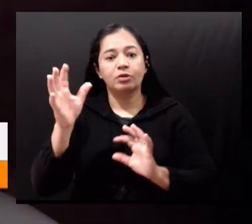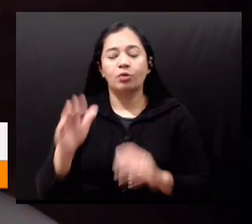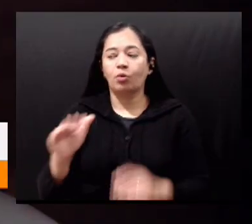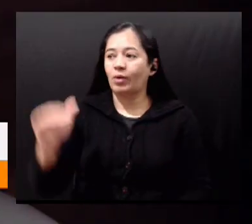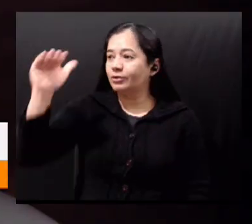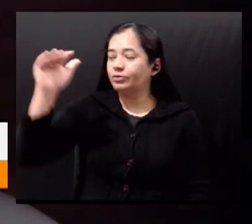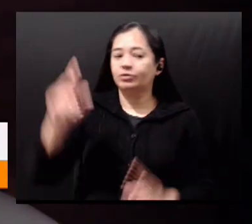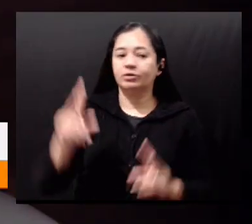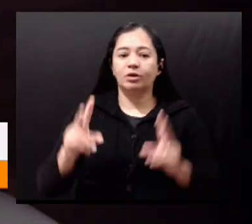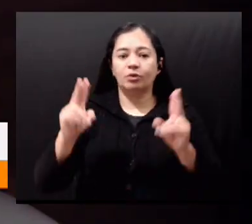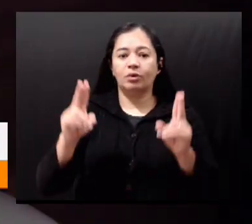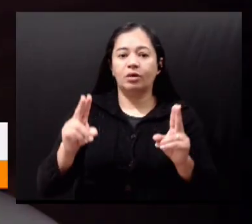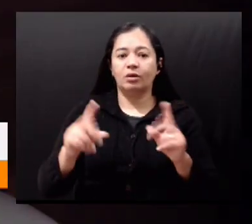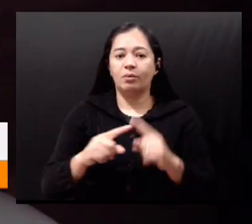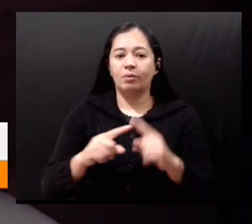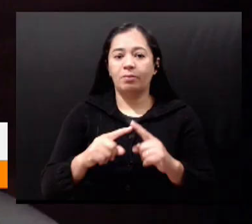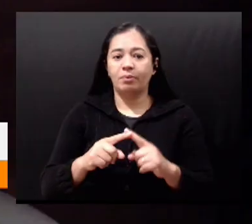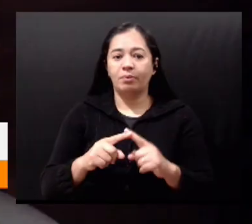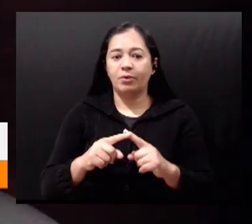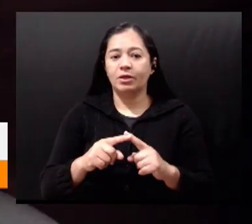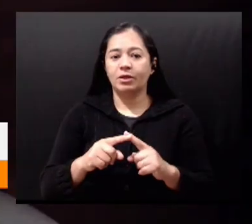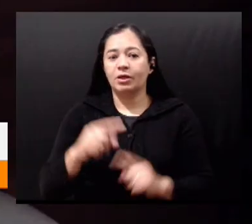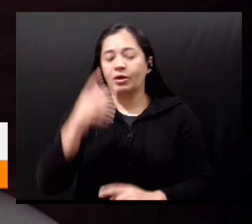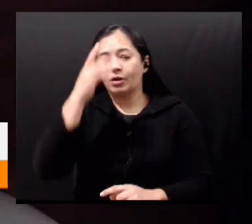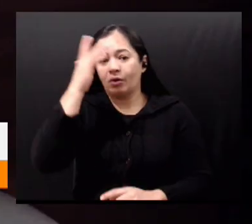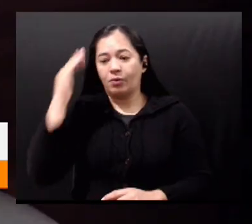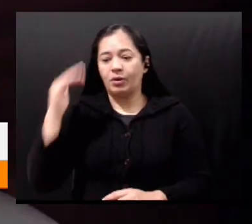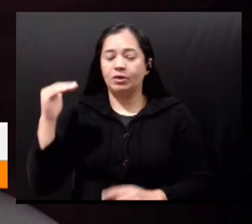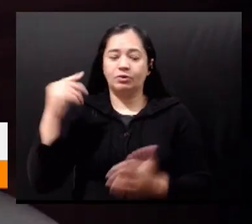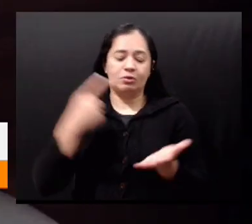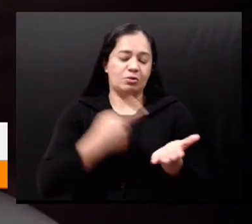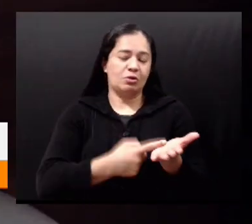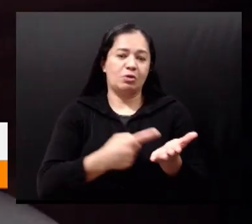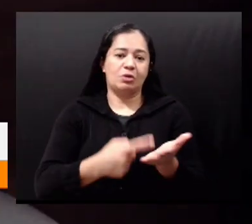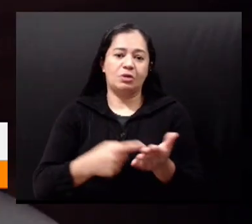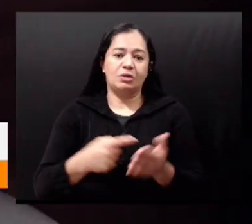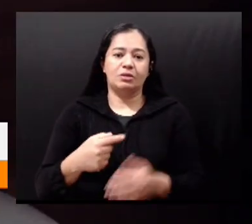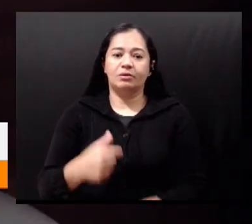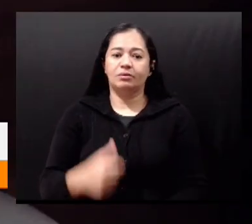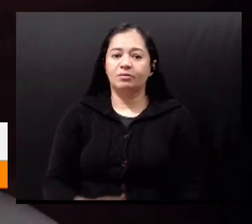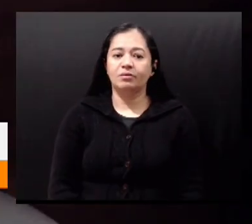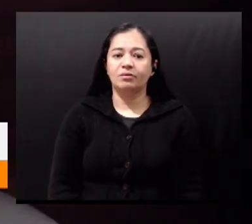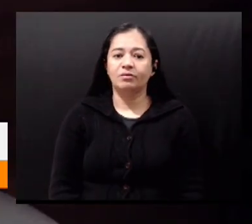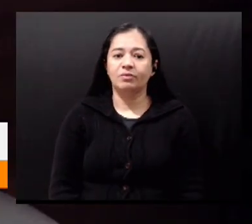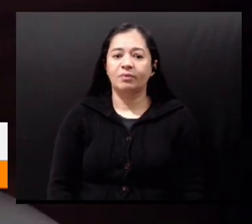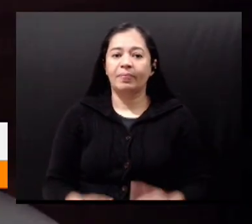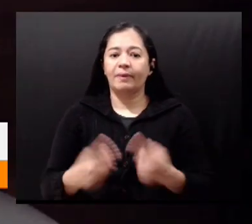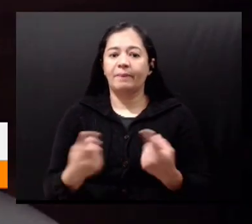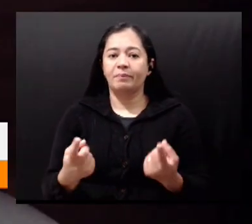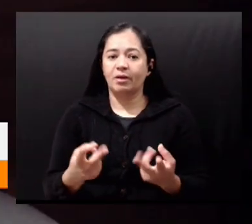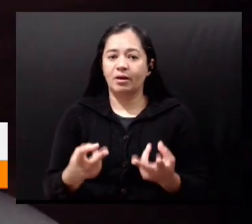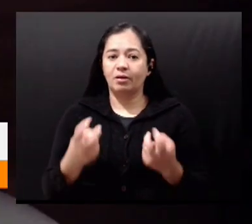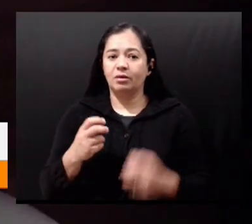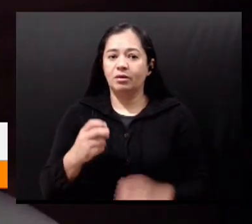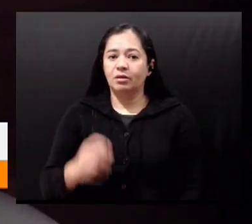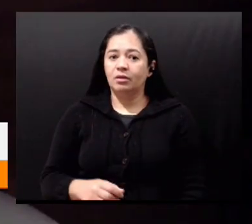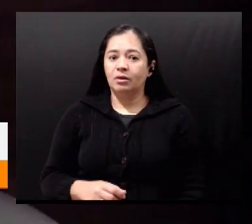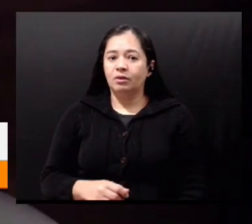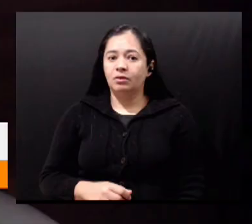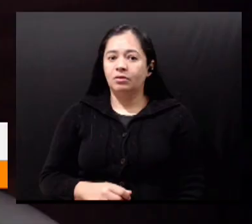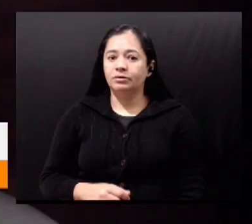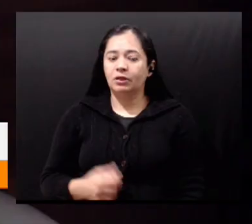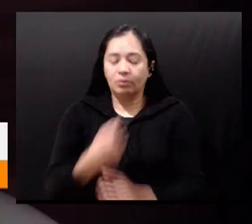conta da agenda, não tenho tempo para parar, para pensar em mim, Uhum. etc. Só que quando surta, quando dá uma estafa,